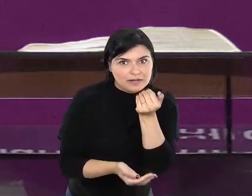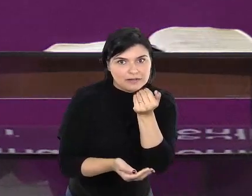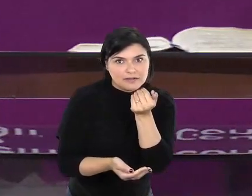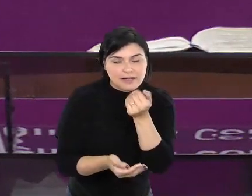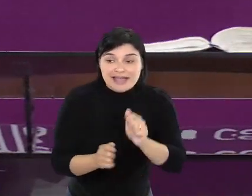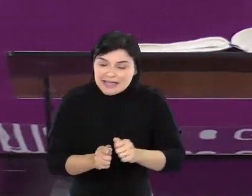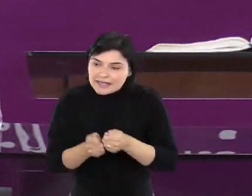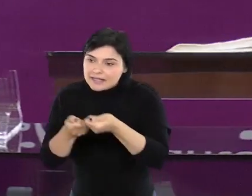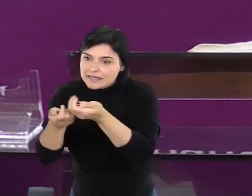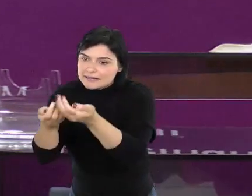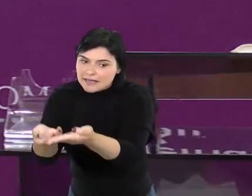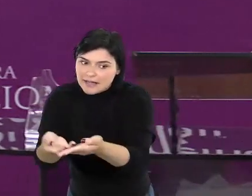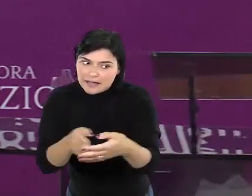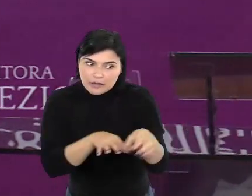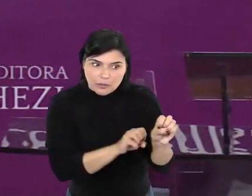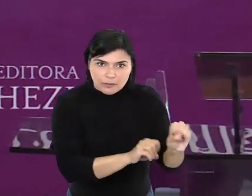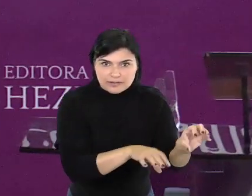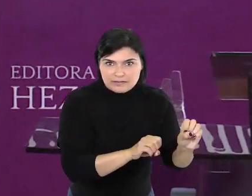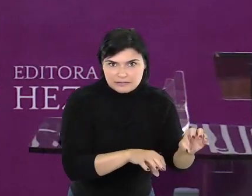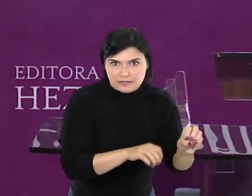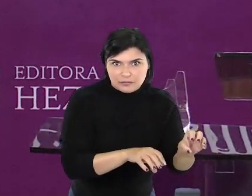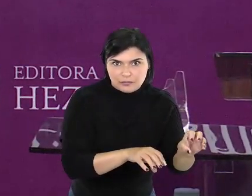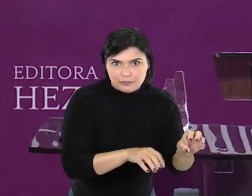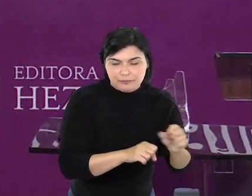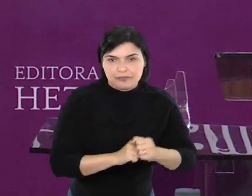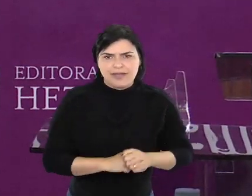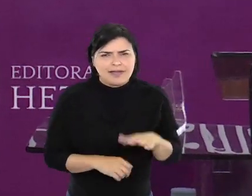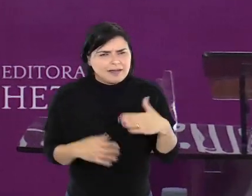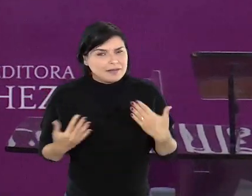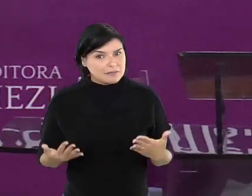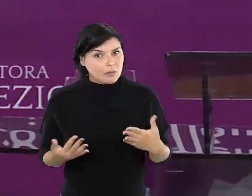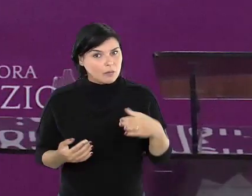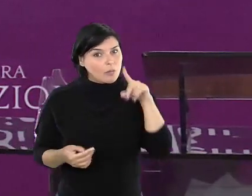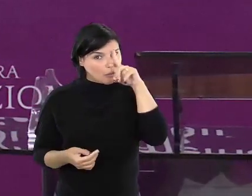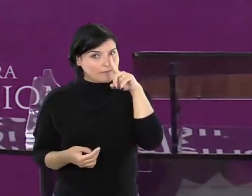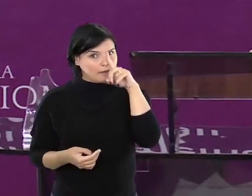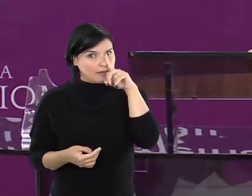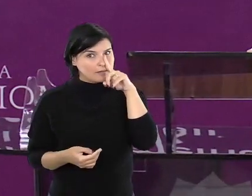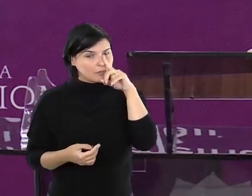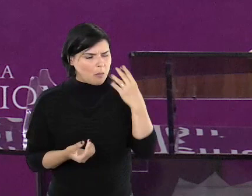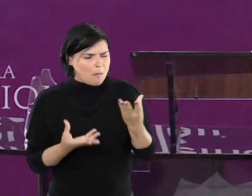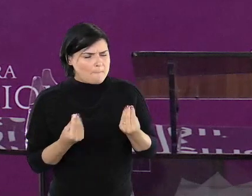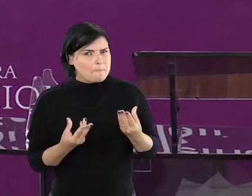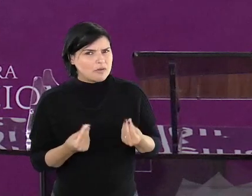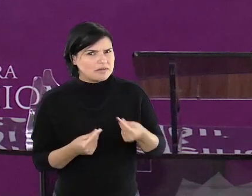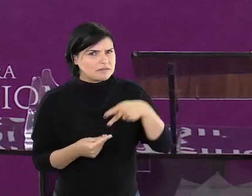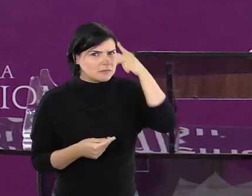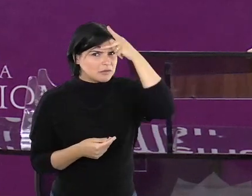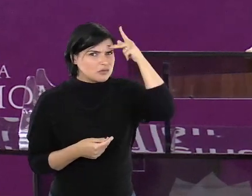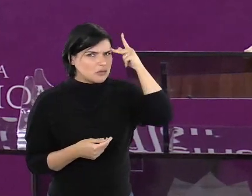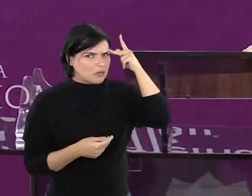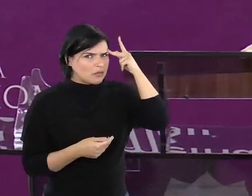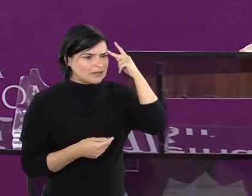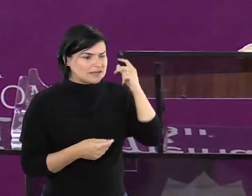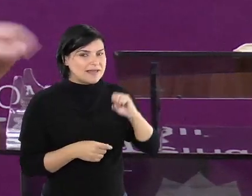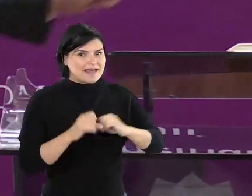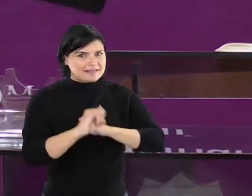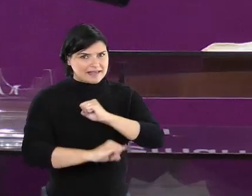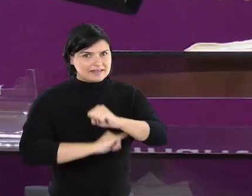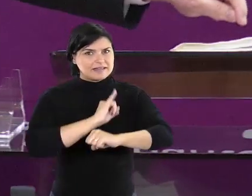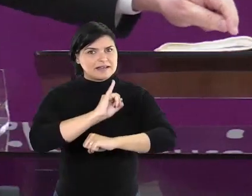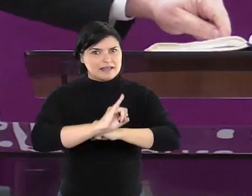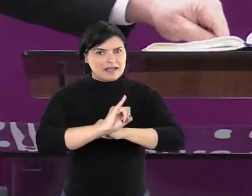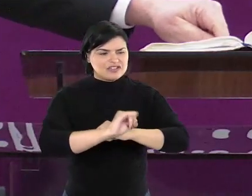por isso que toma cuidado há muitos que estão na internet Falando pregando ensinando mas não